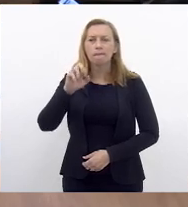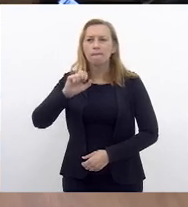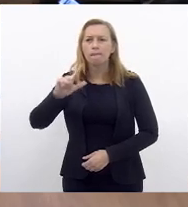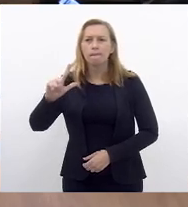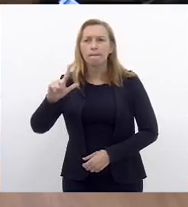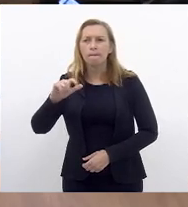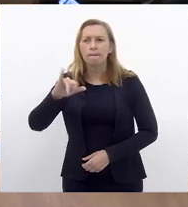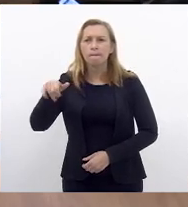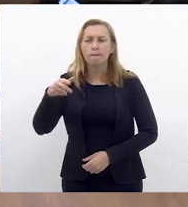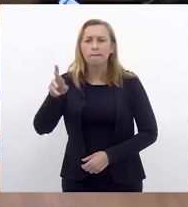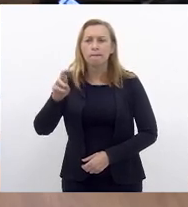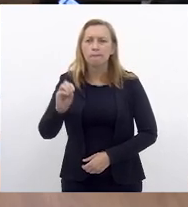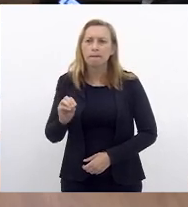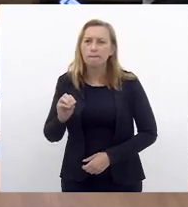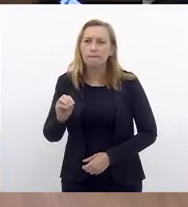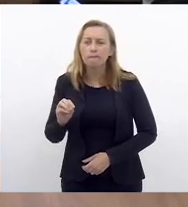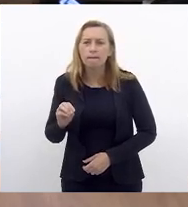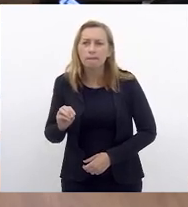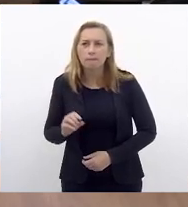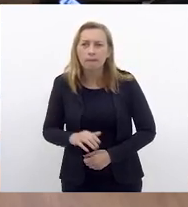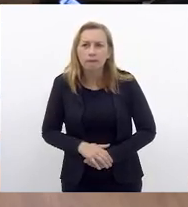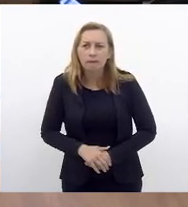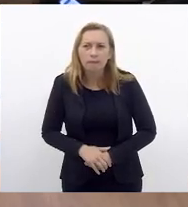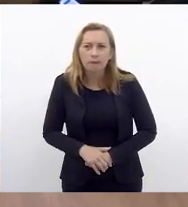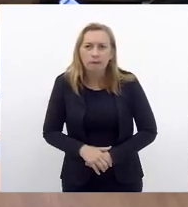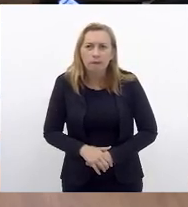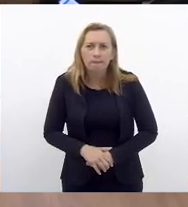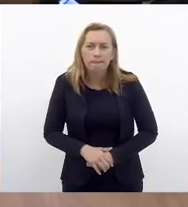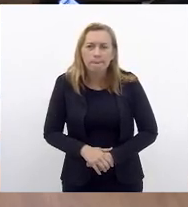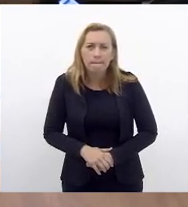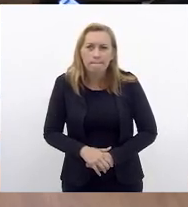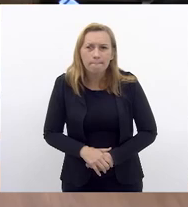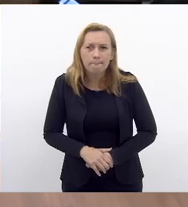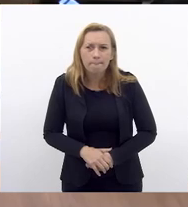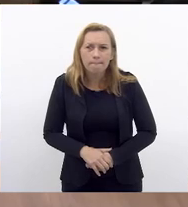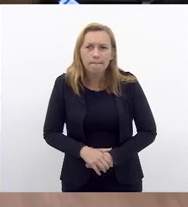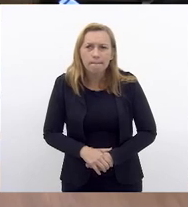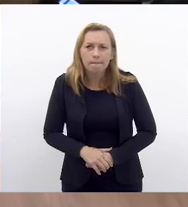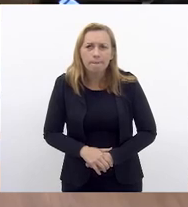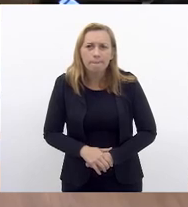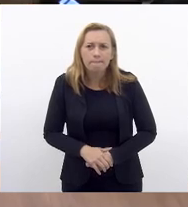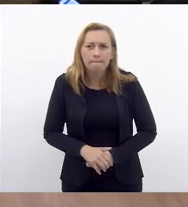Votou antes. Não tinha votado, não. Aqui o Jairo.